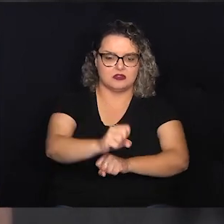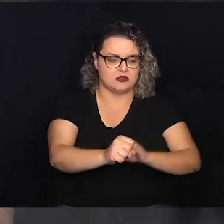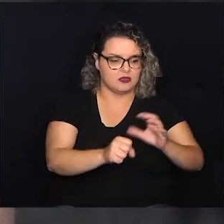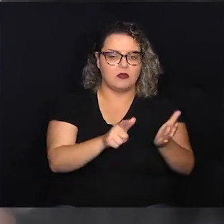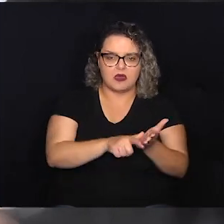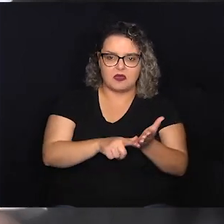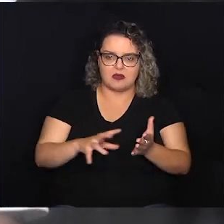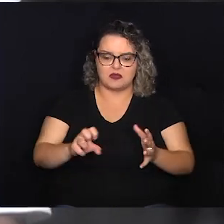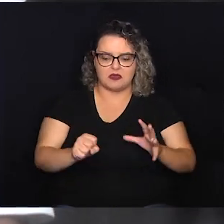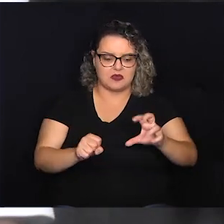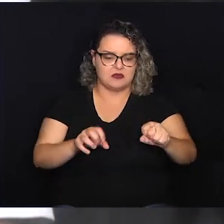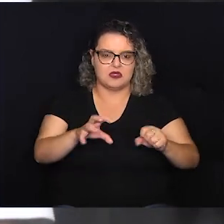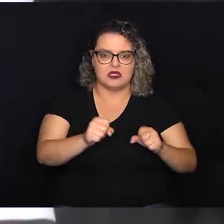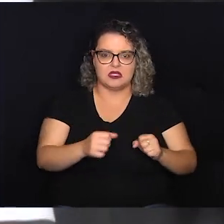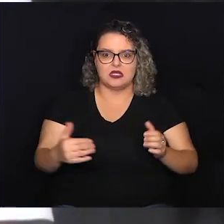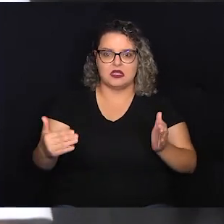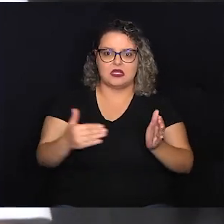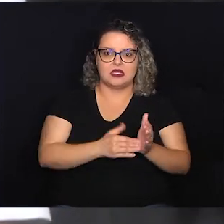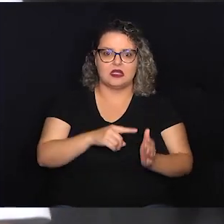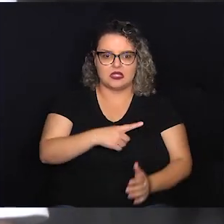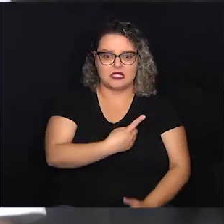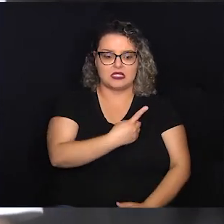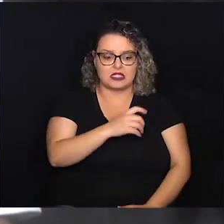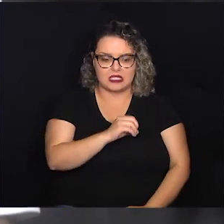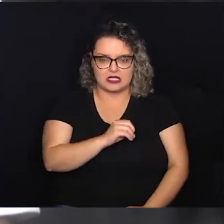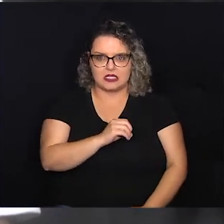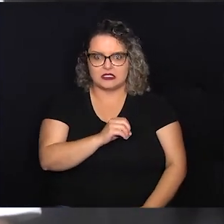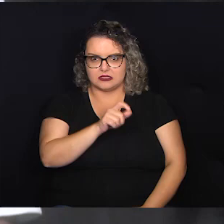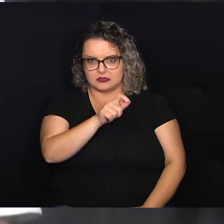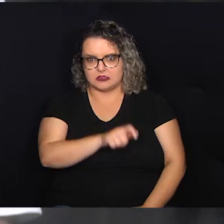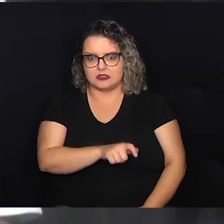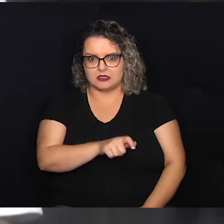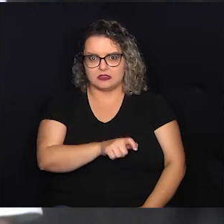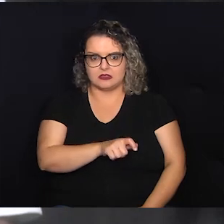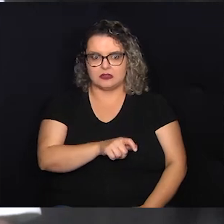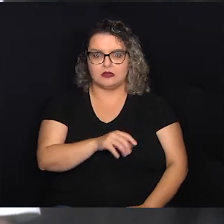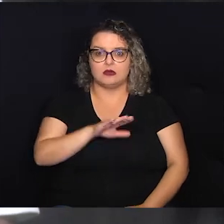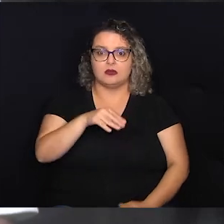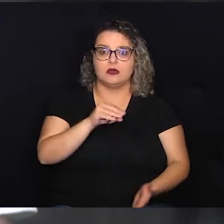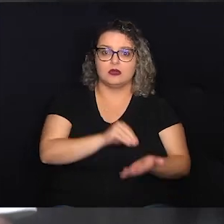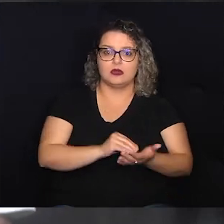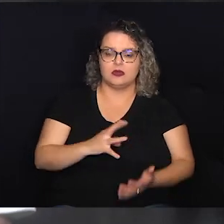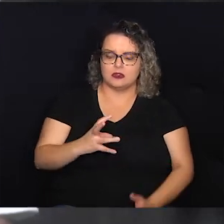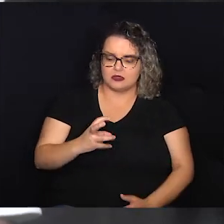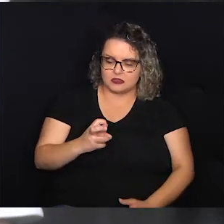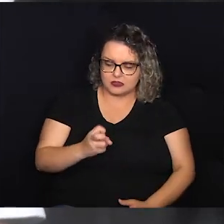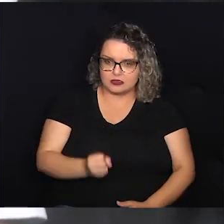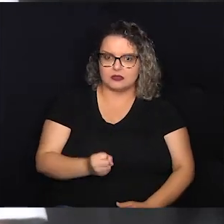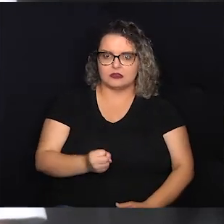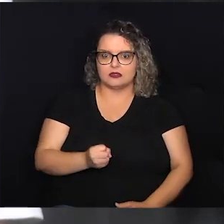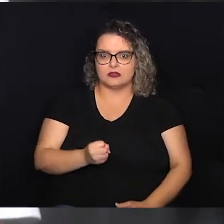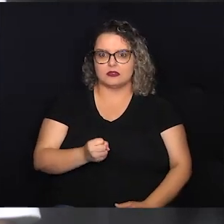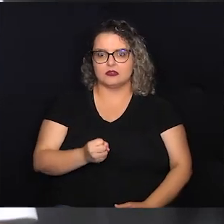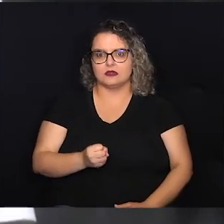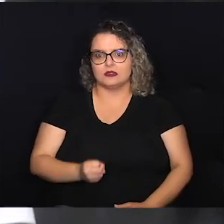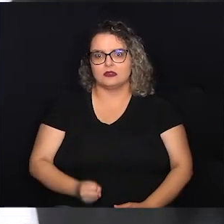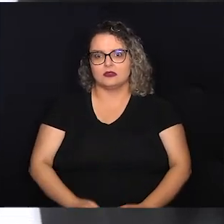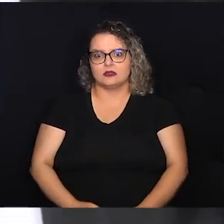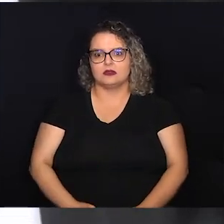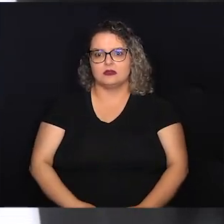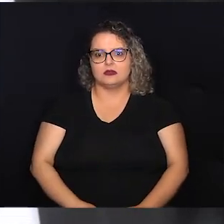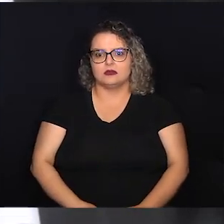papelzinho, o santinho, e as demais foram amassando até chegar na 10ª. Quando a última amassou o